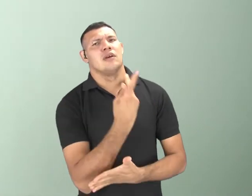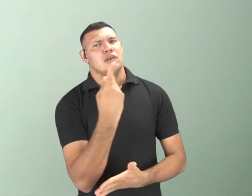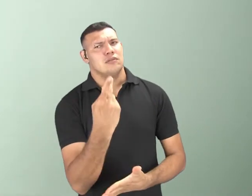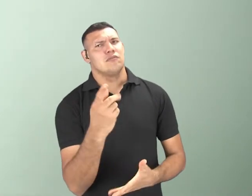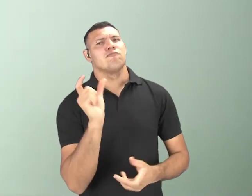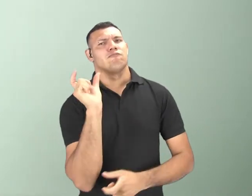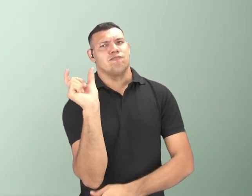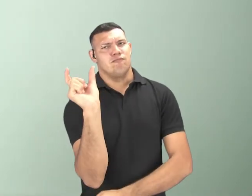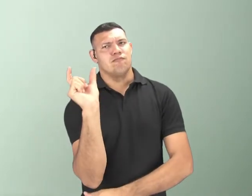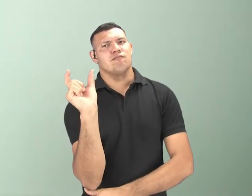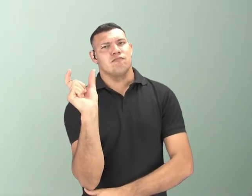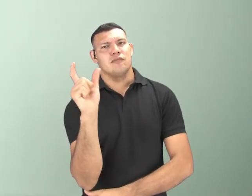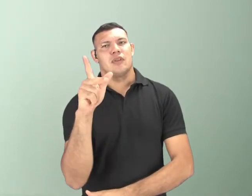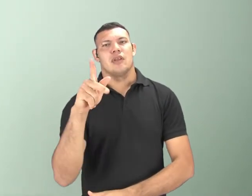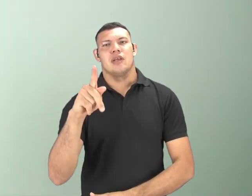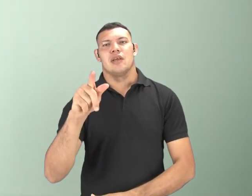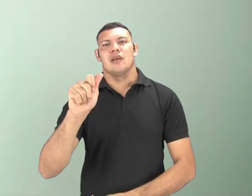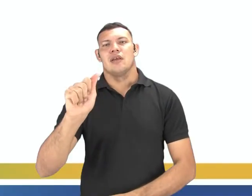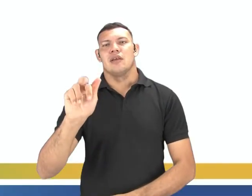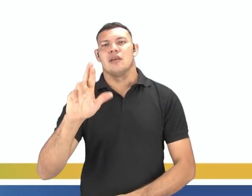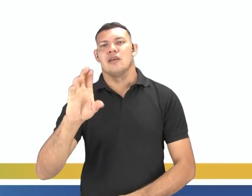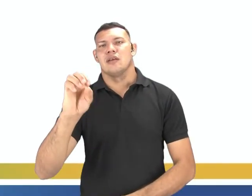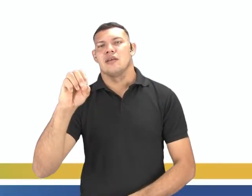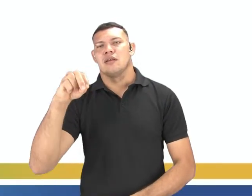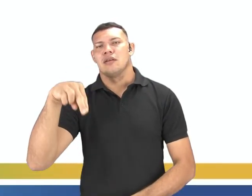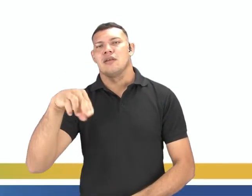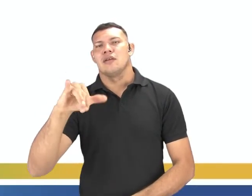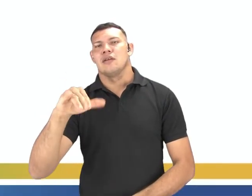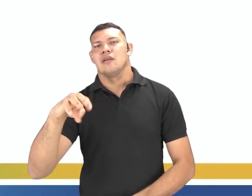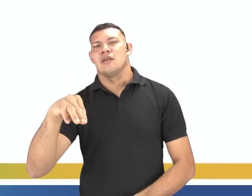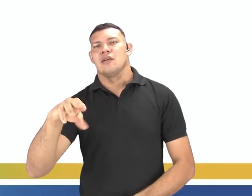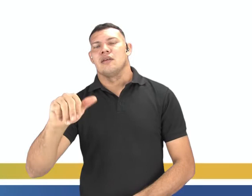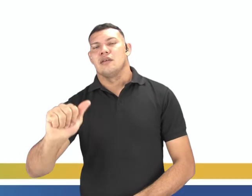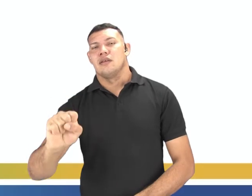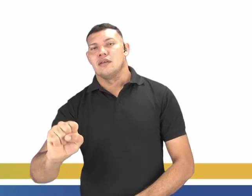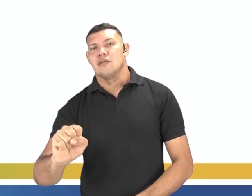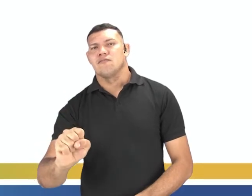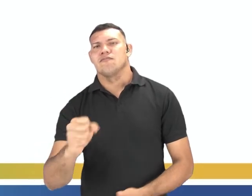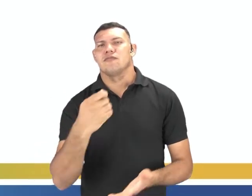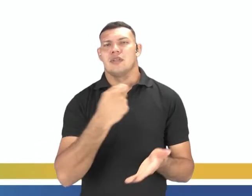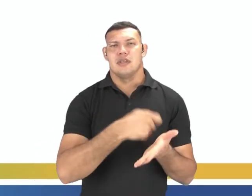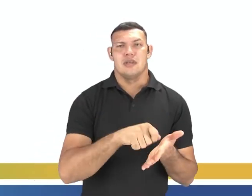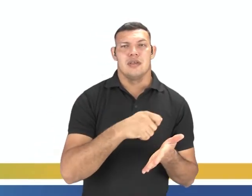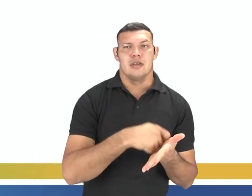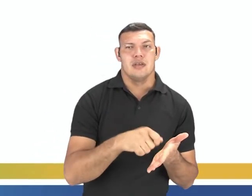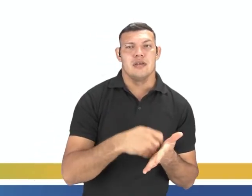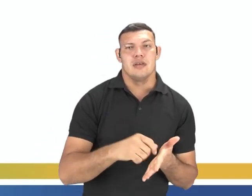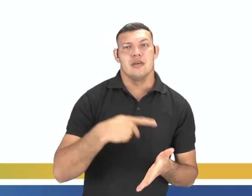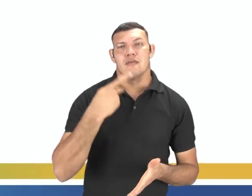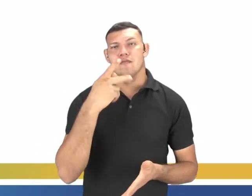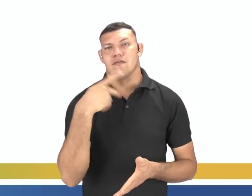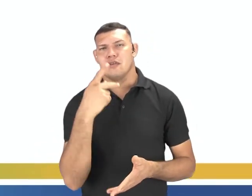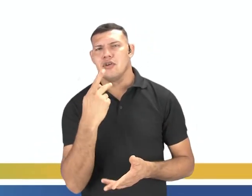com as palavras parônimas. Elas têm grafia e pronúncia muito parecida, mas o significado